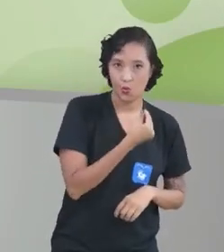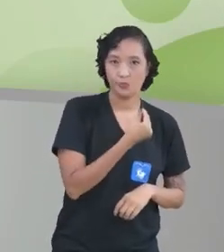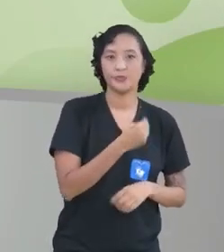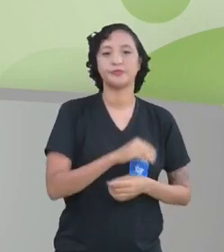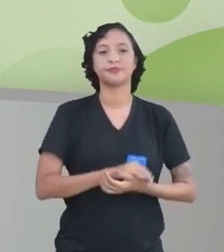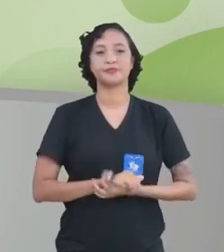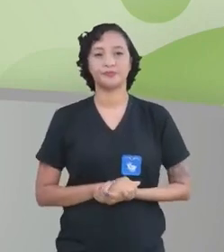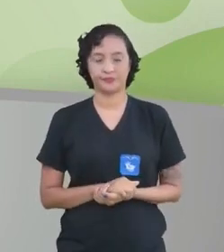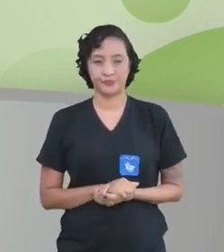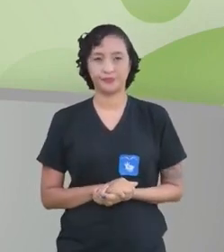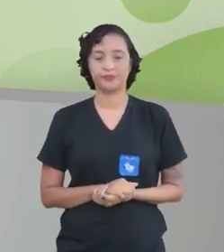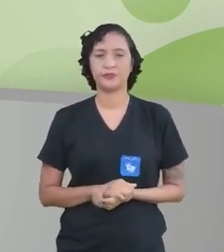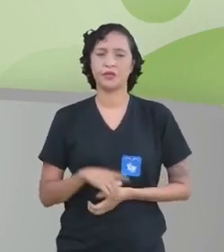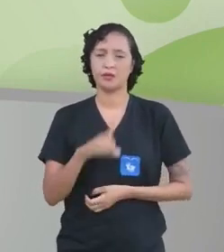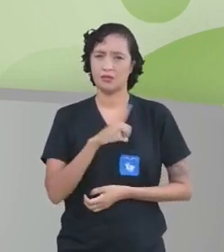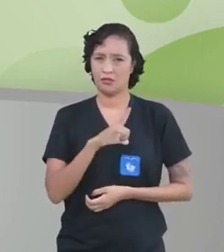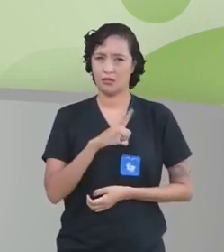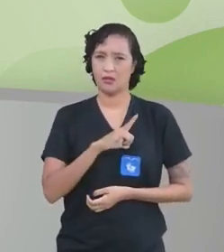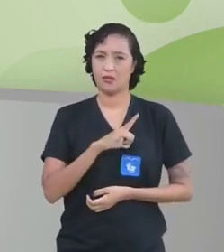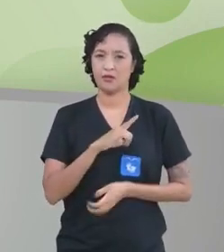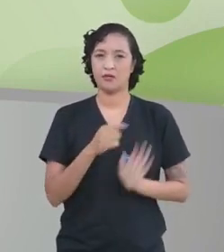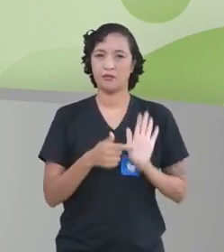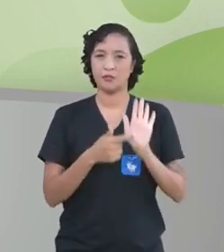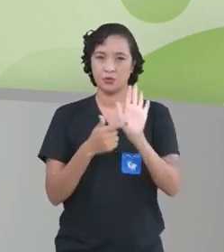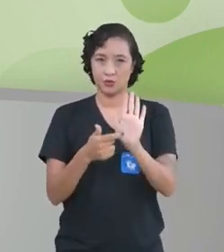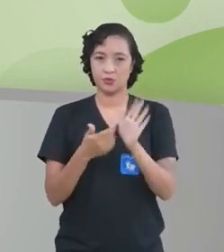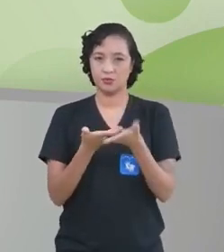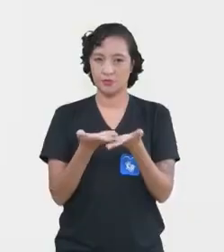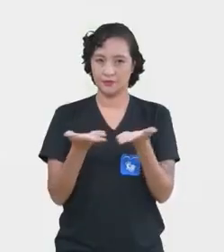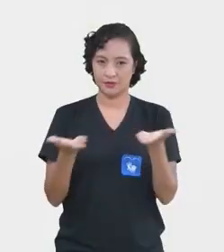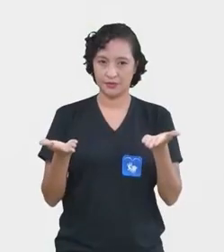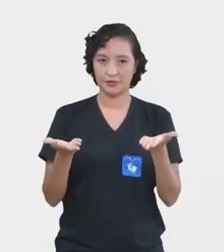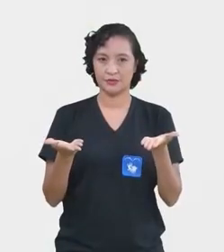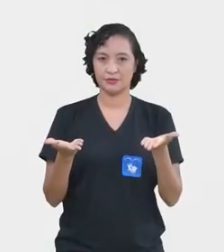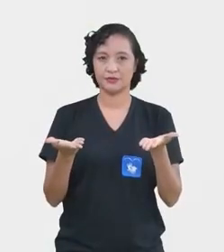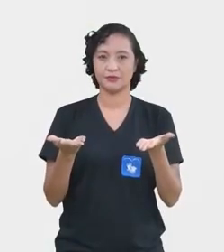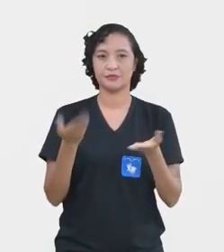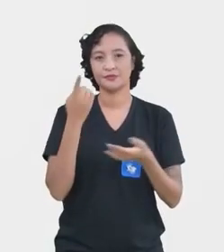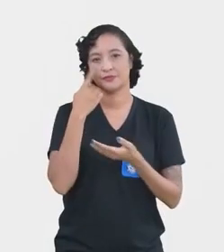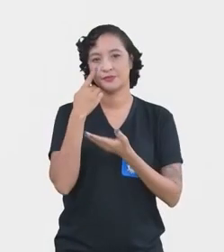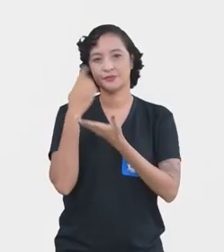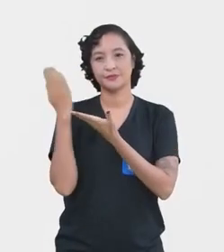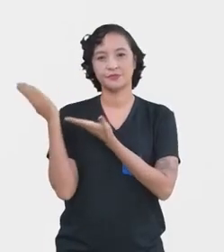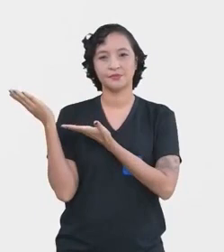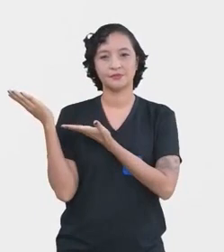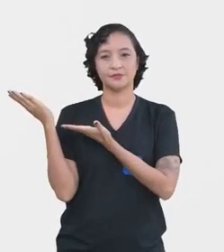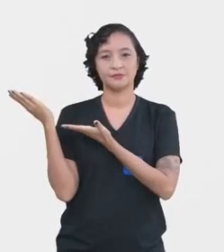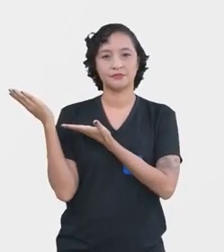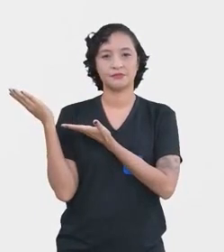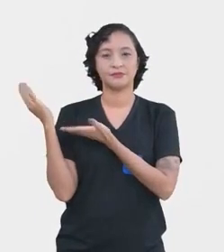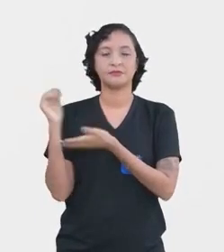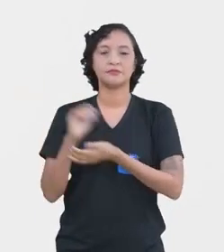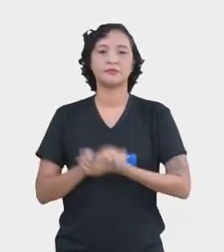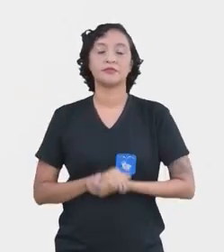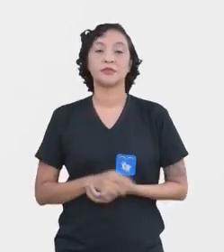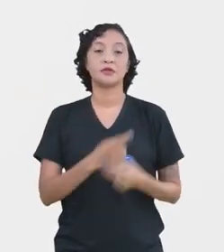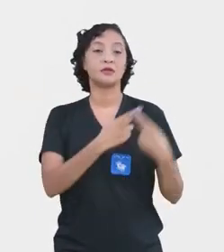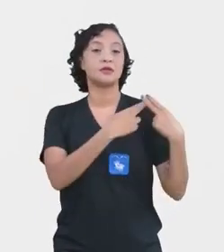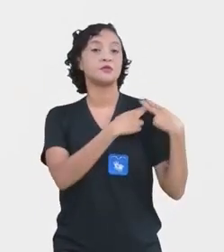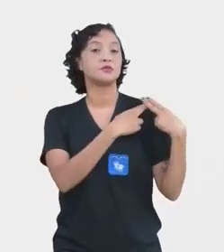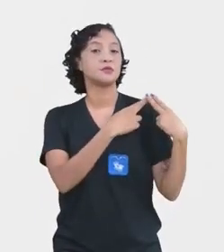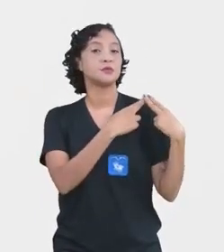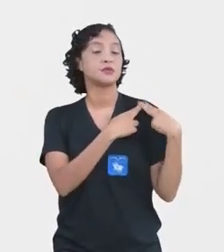vocês aqui o que é o sistema reprodutor masculino, é responsável